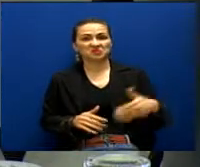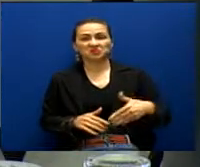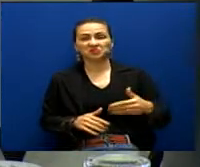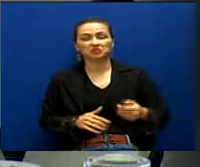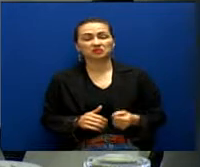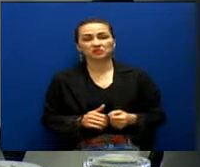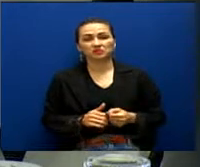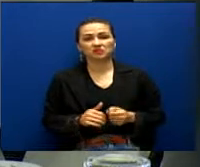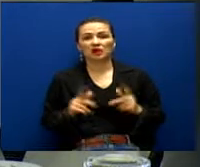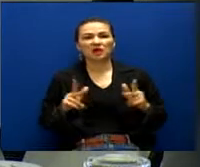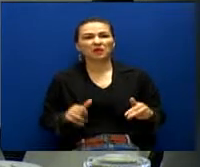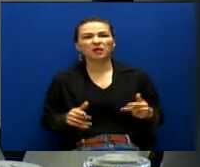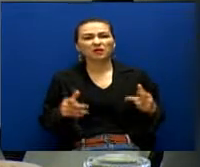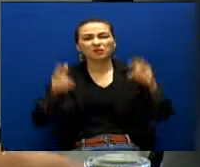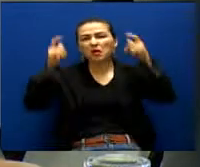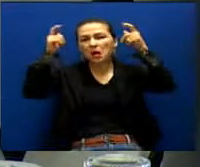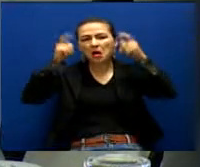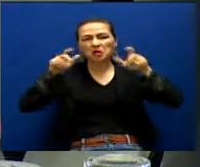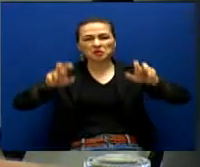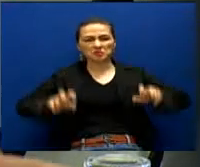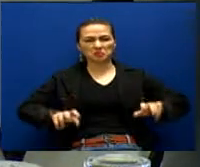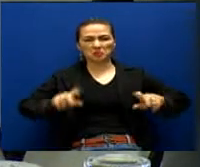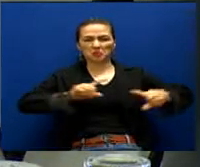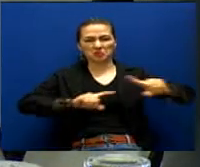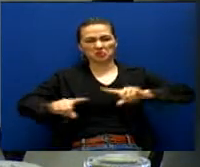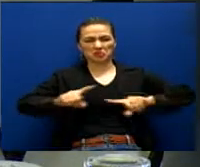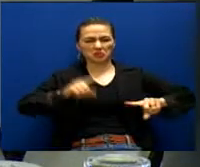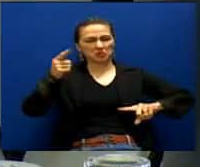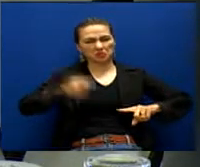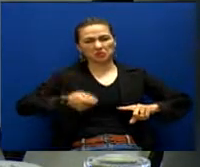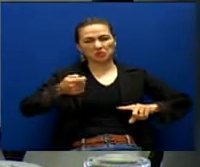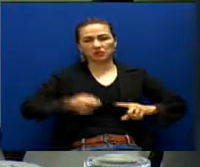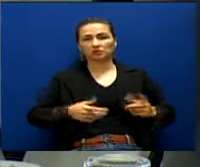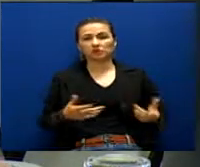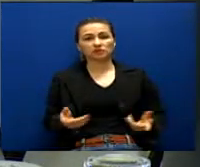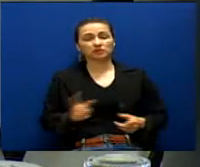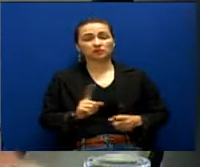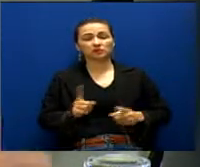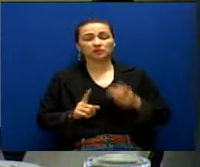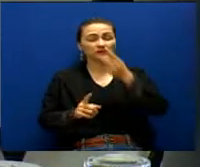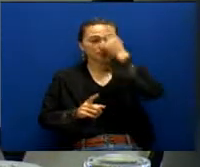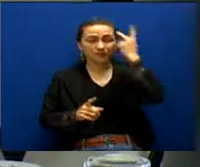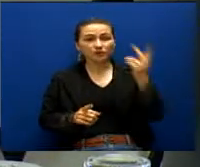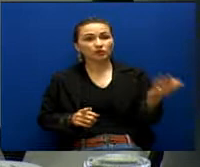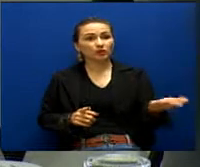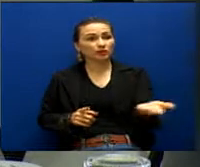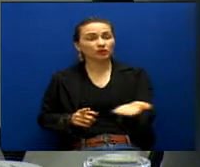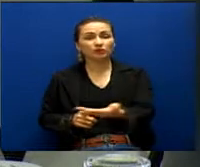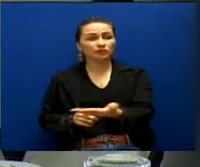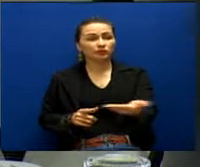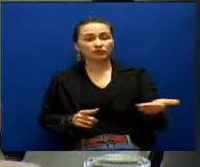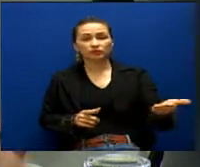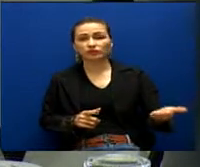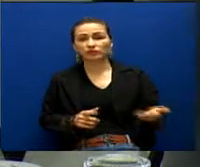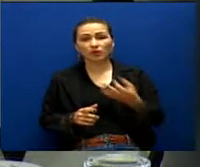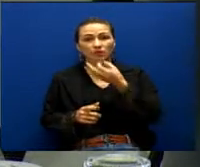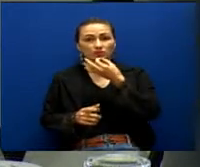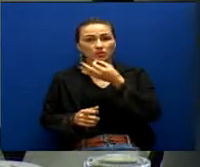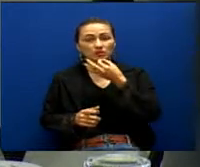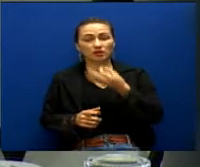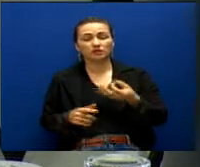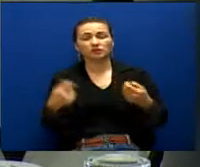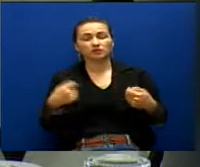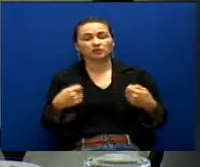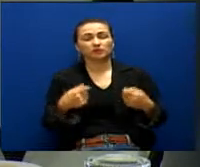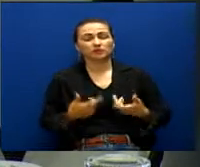eu quero que vai ser. E não é assim. Não é assim que é para ser. Quem sabe das necessidades da cidade, mais do que a gente